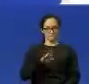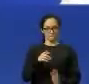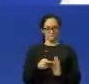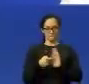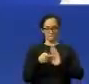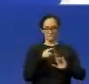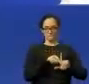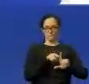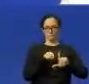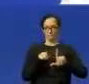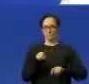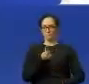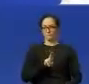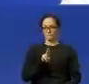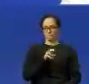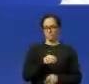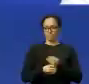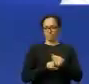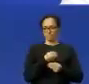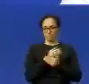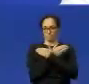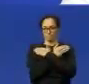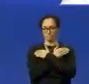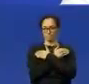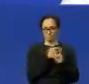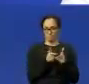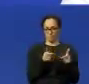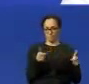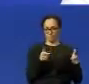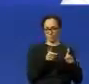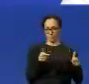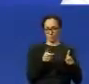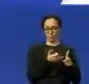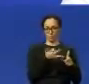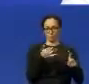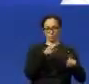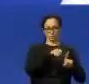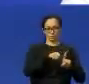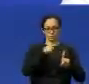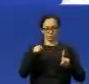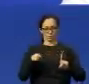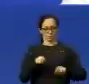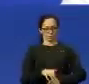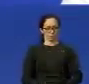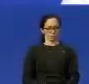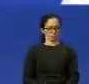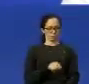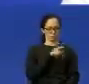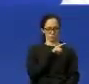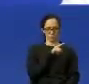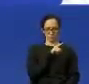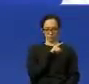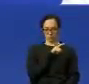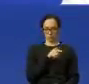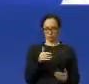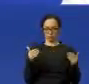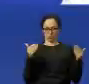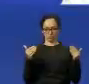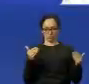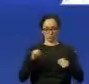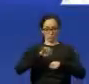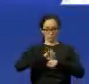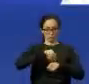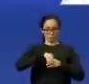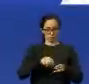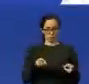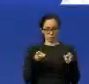gráfico que traz a taxa de desemprego entre março de 2008 a abril de 2009, obtida com dados observados nas regiões